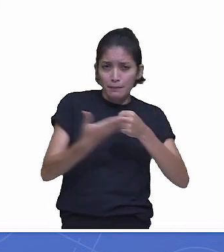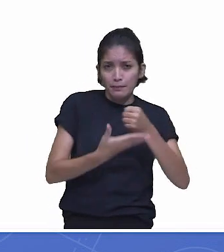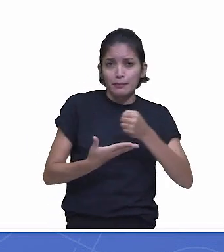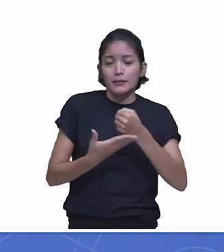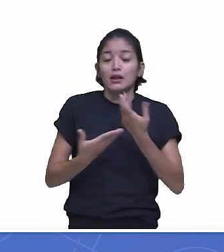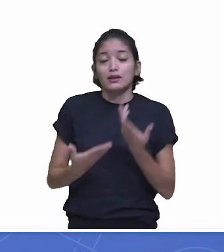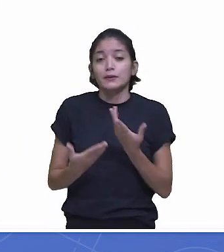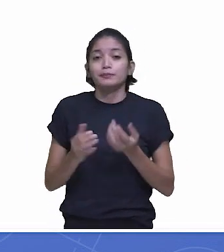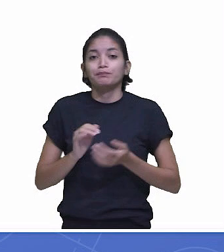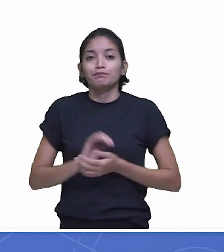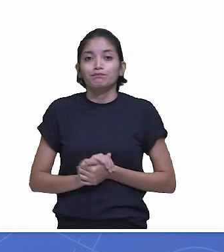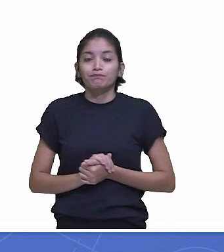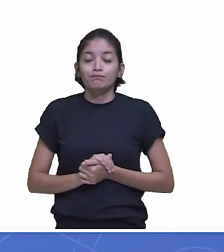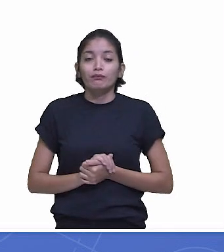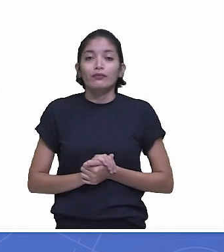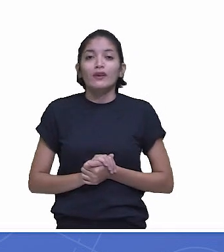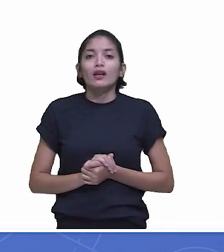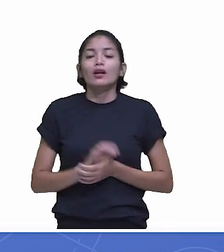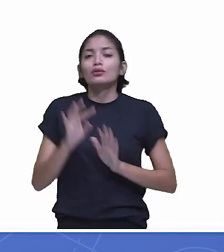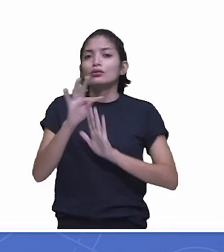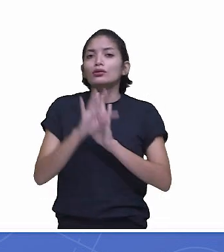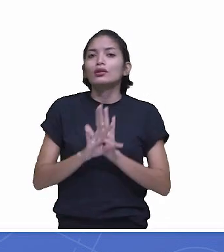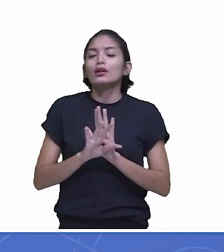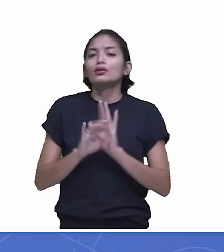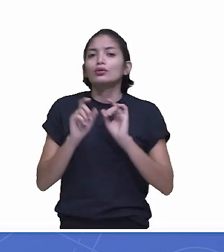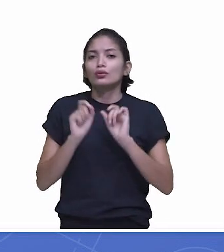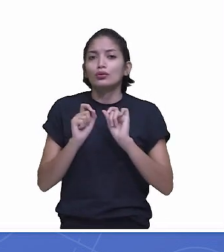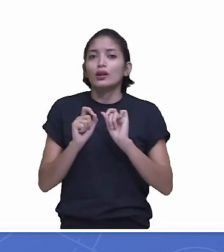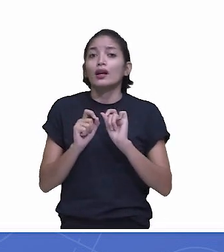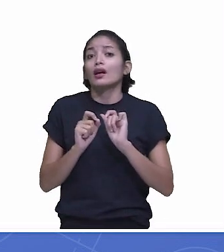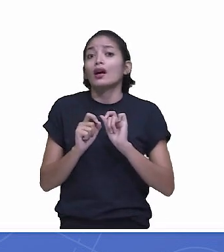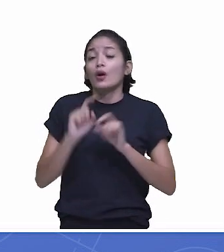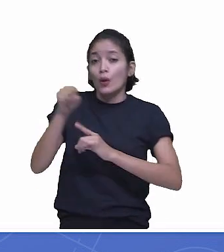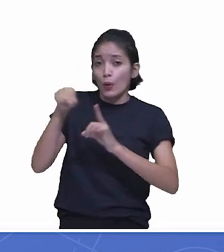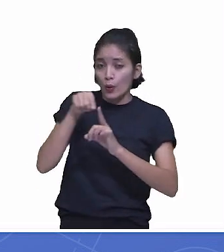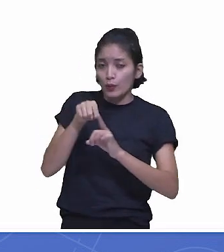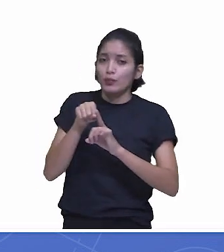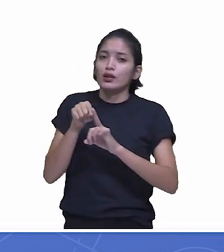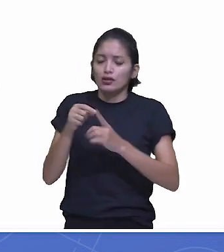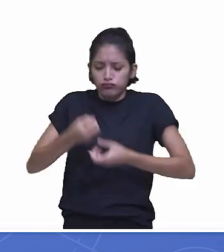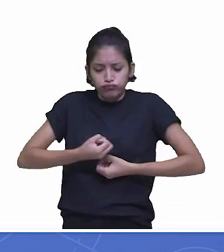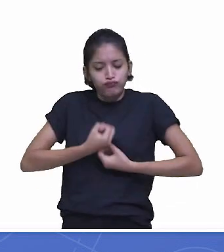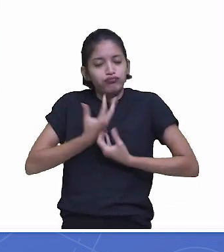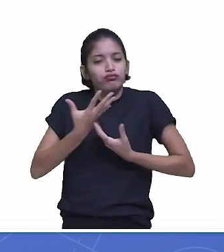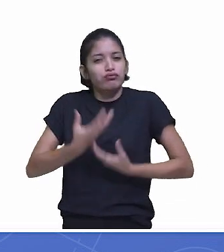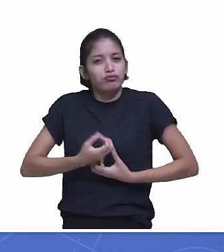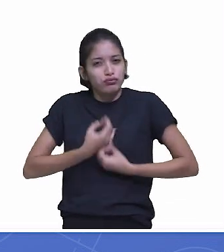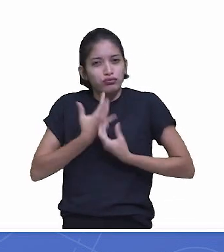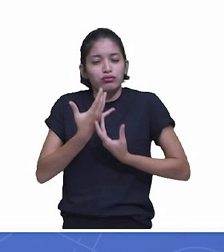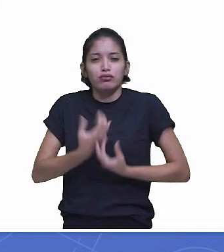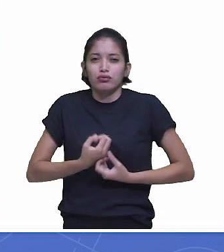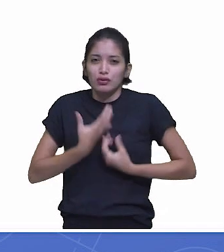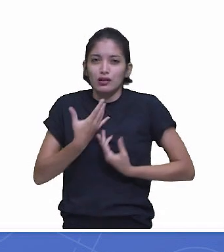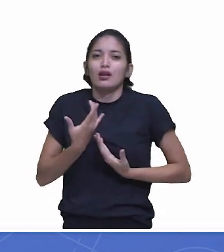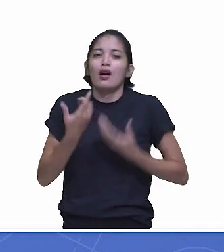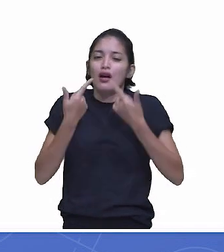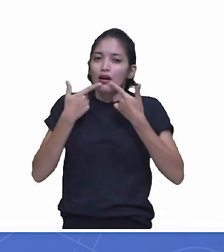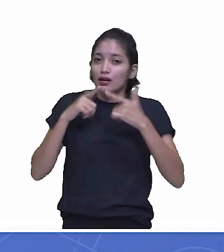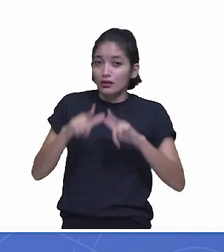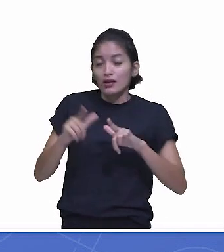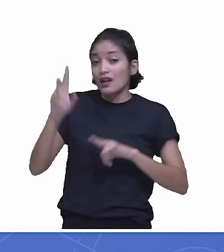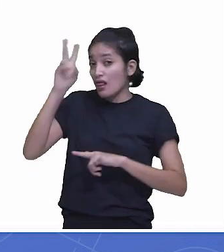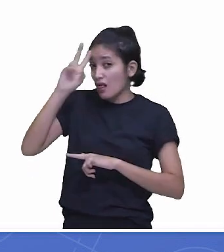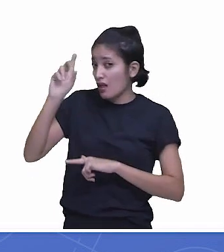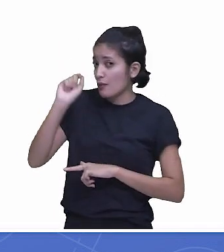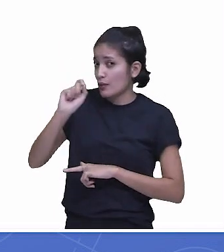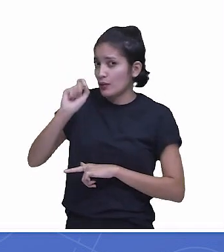no texto predomina a função poética da linguagem. Então, perceba que função poética, lembrem, pessoal,